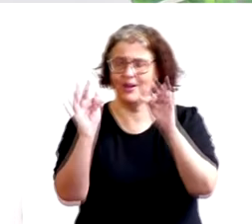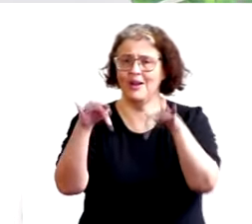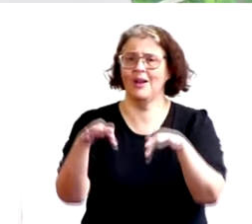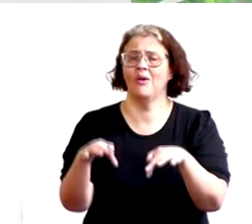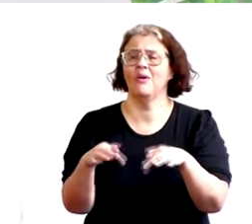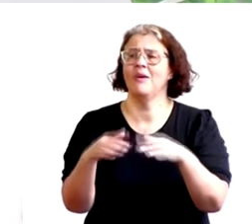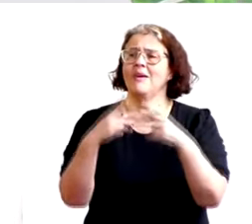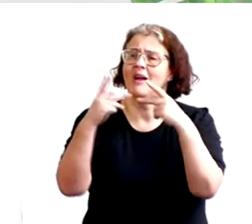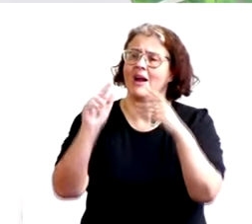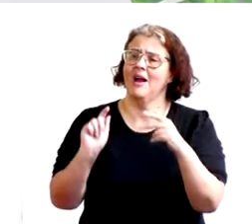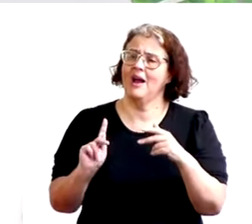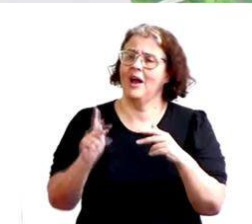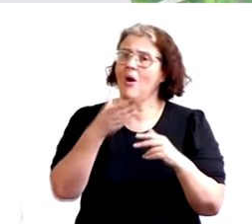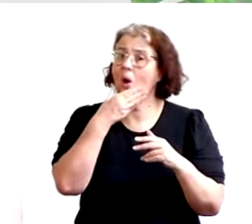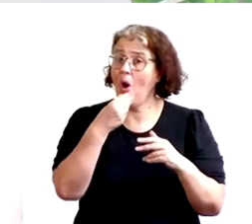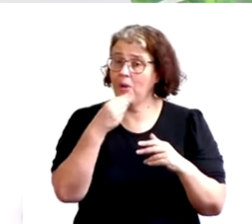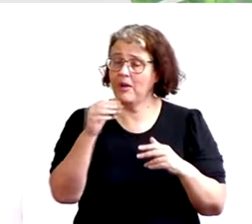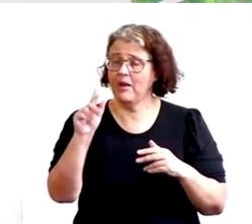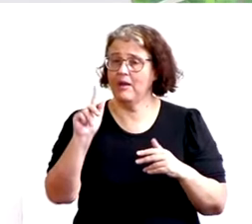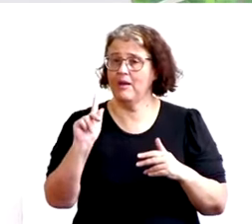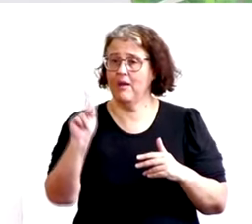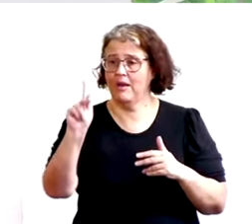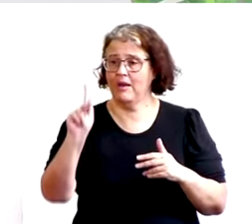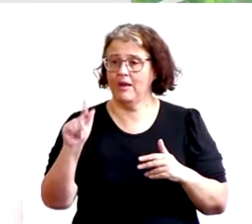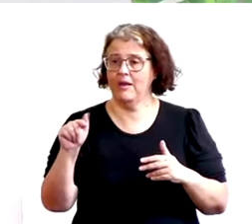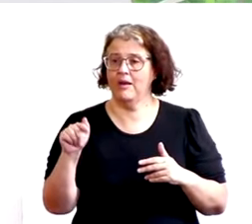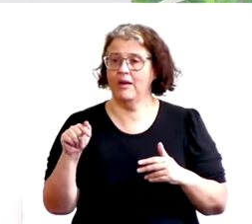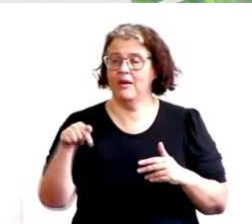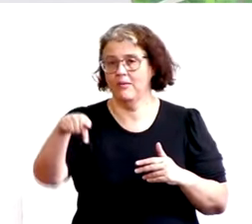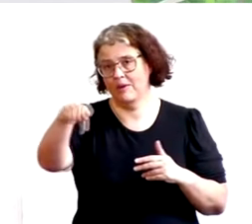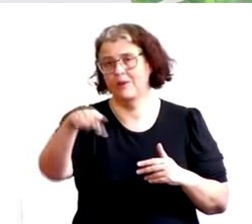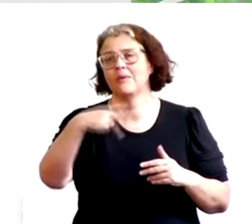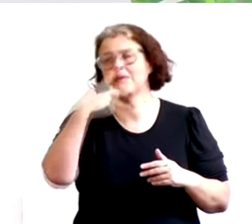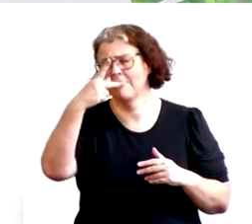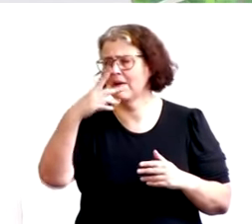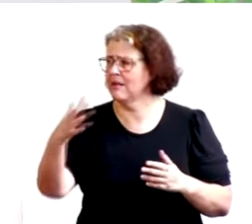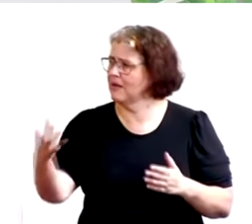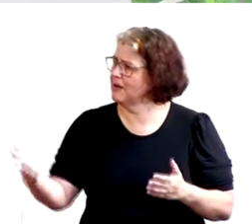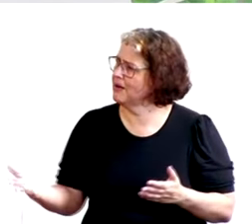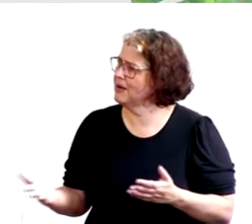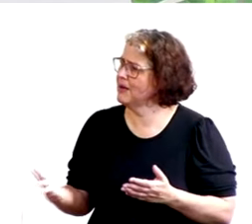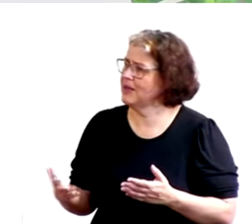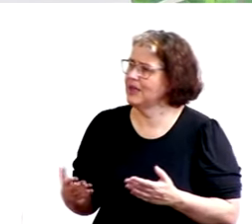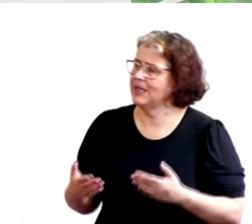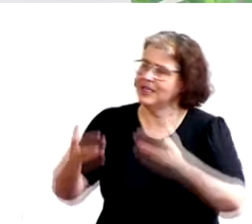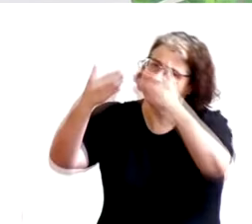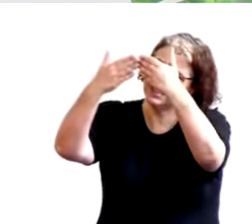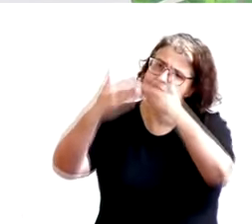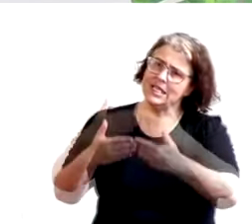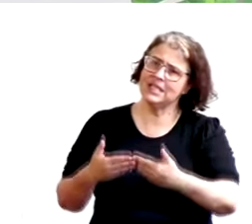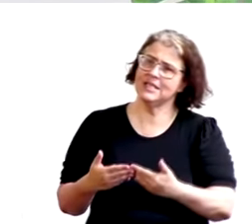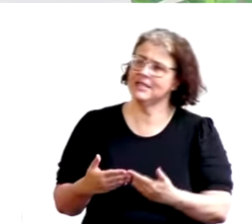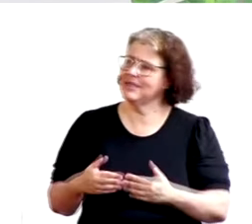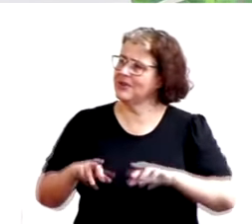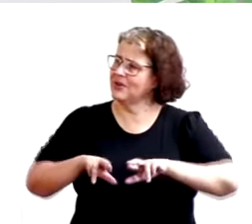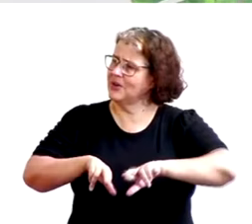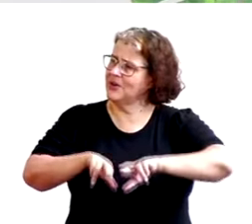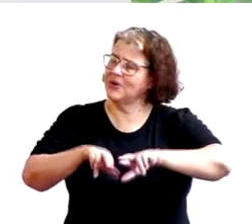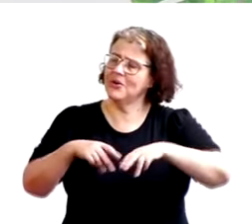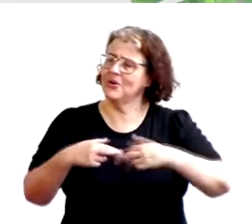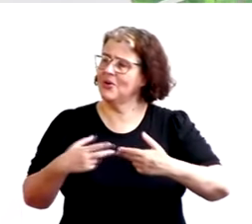Deus mesmo diante das coisas terríveis que estão para